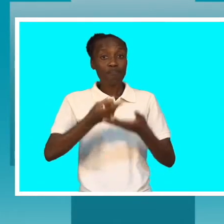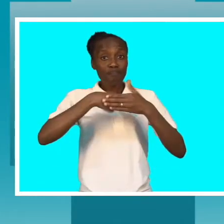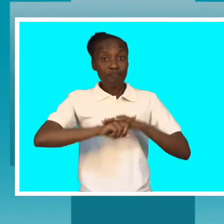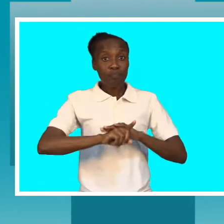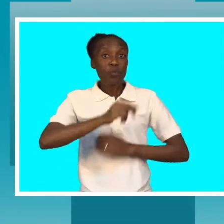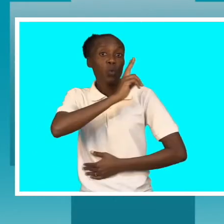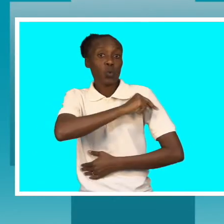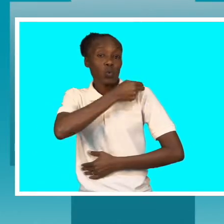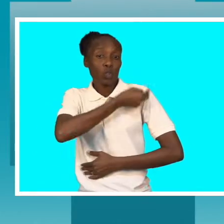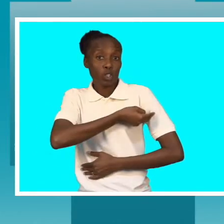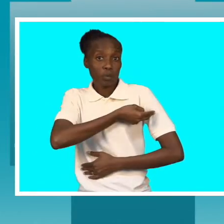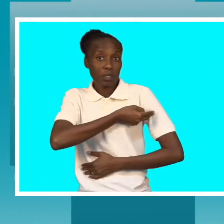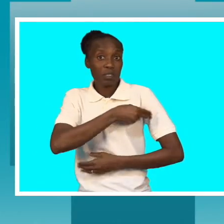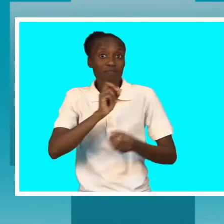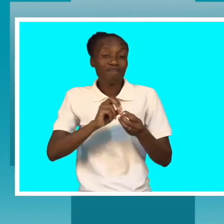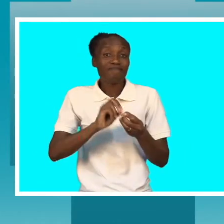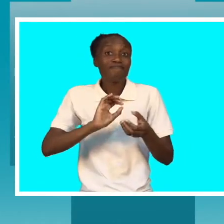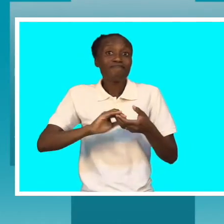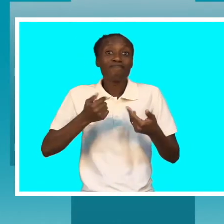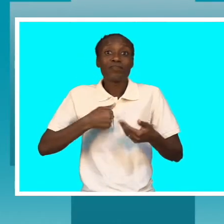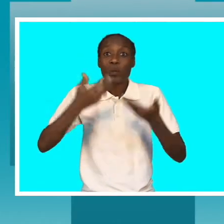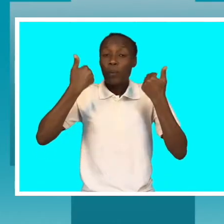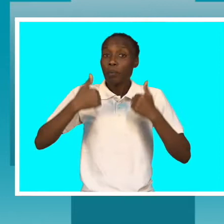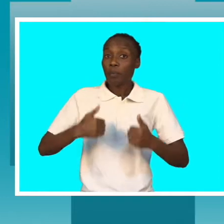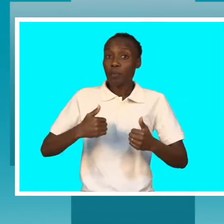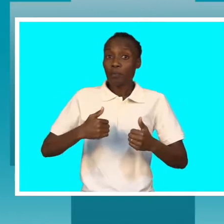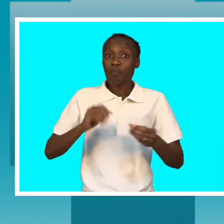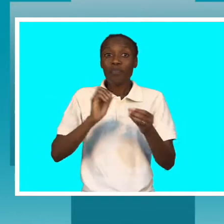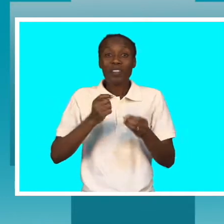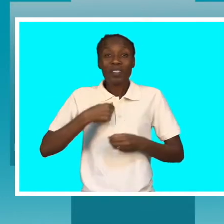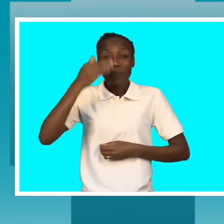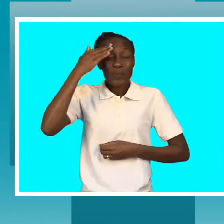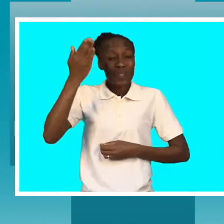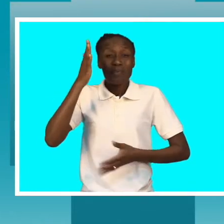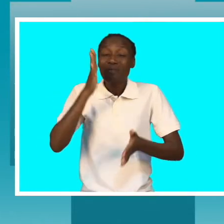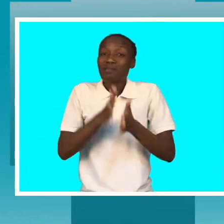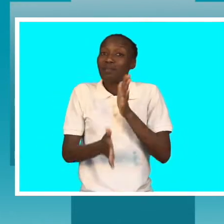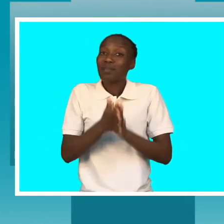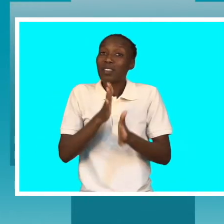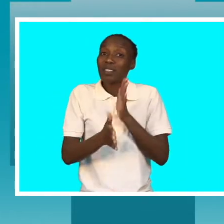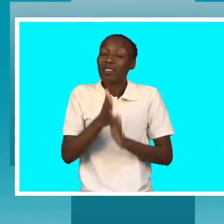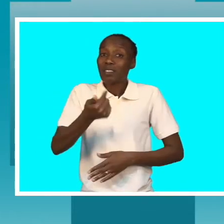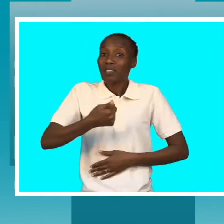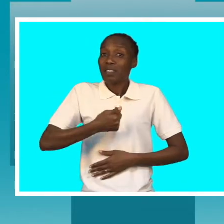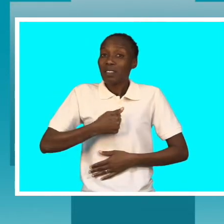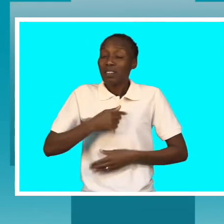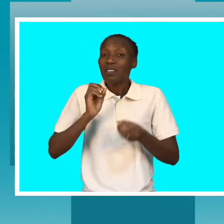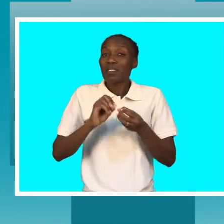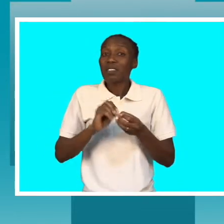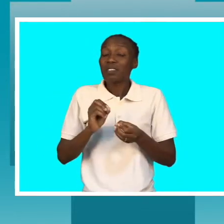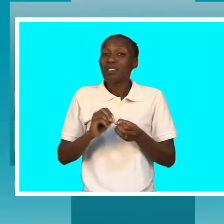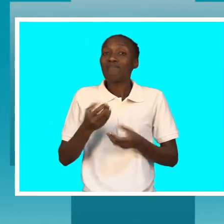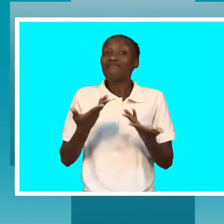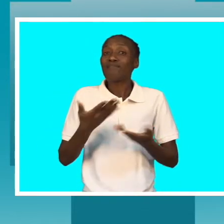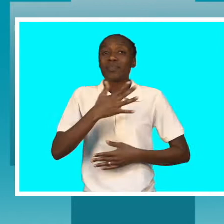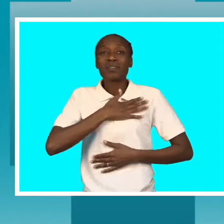saber e já disse, Ê? Eu estou aqui. O que se passa eu para chegar aqui? Ê? Não. Quero